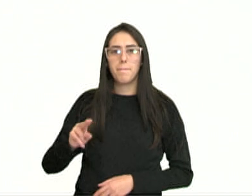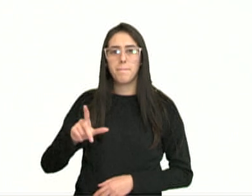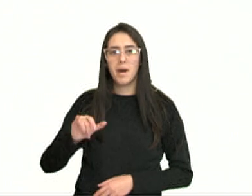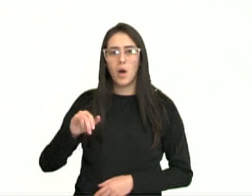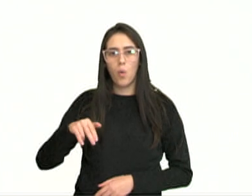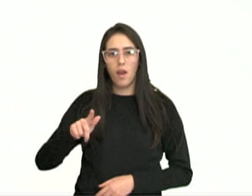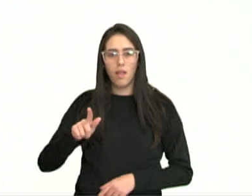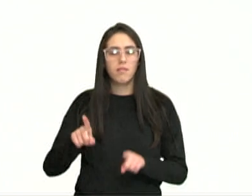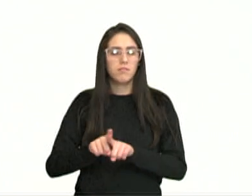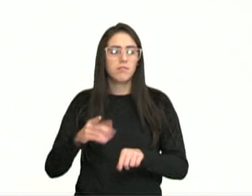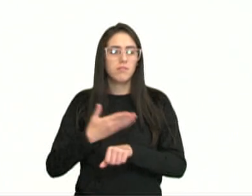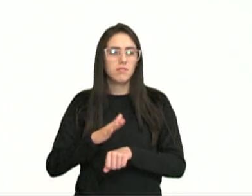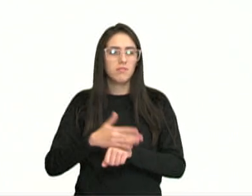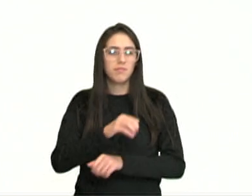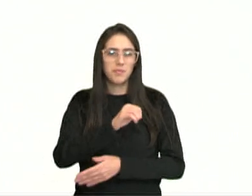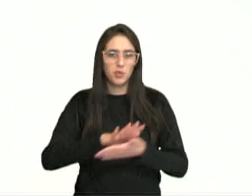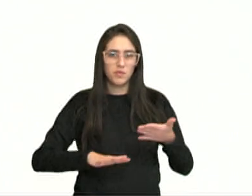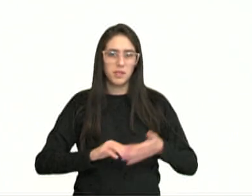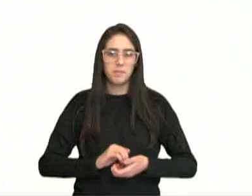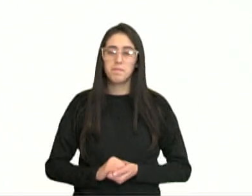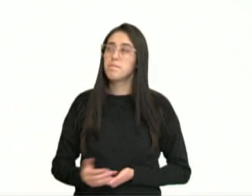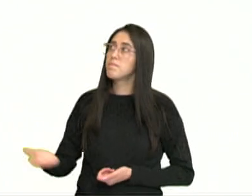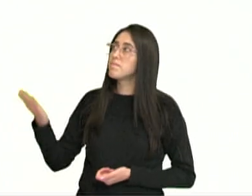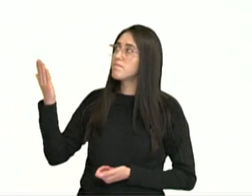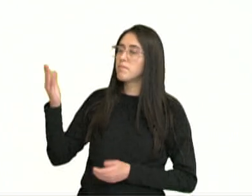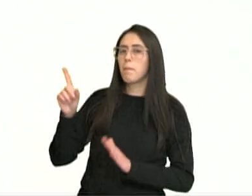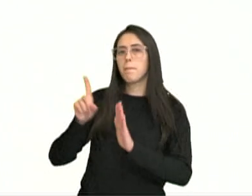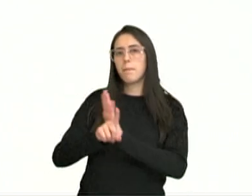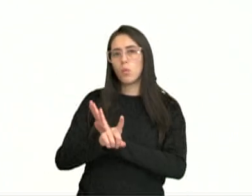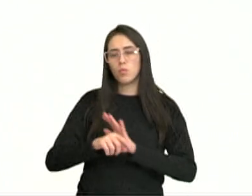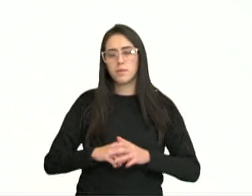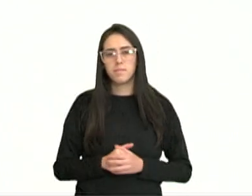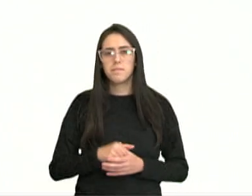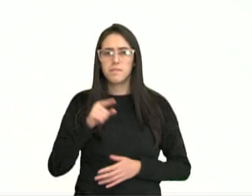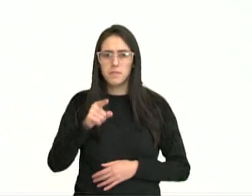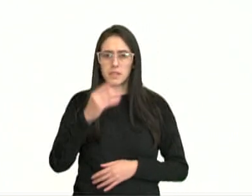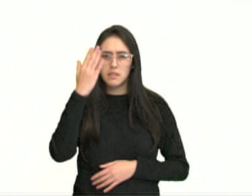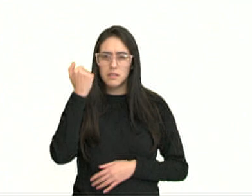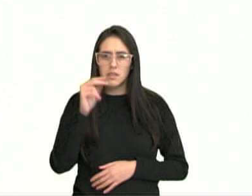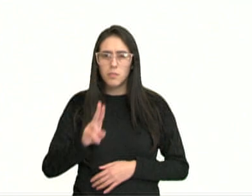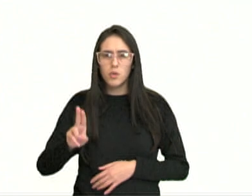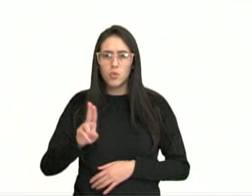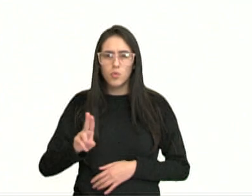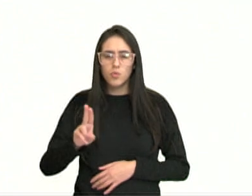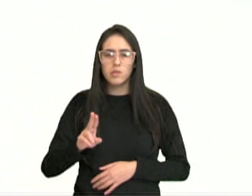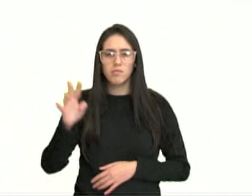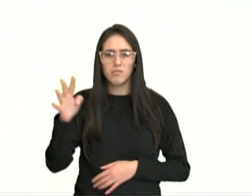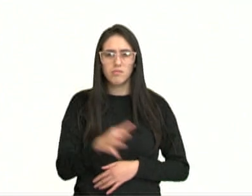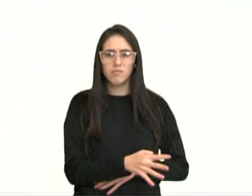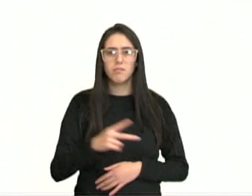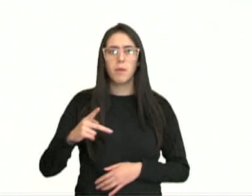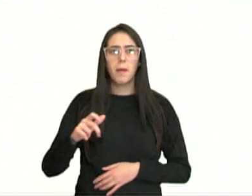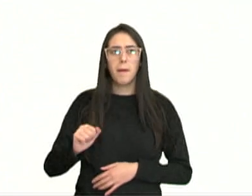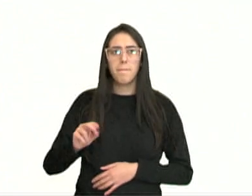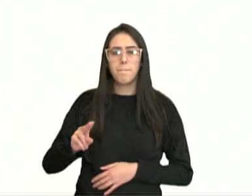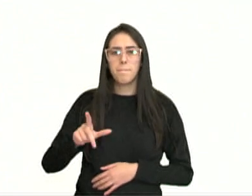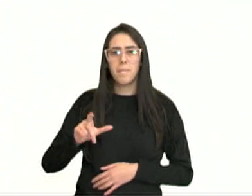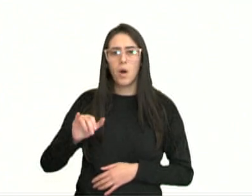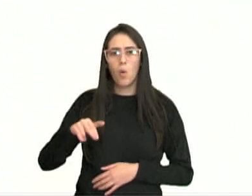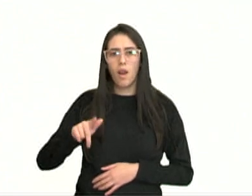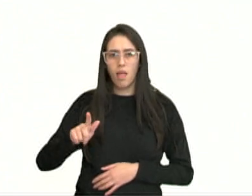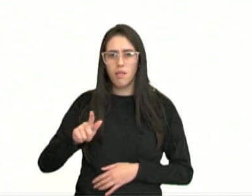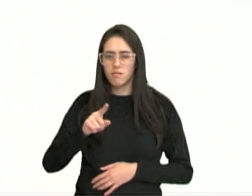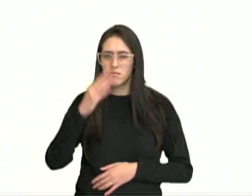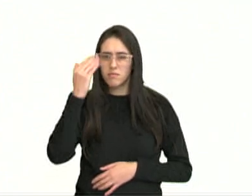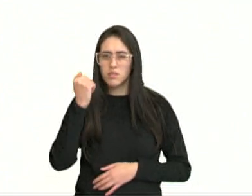e questionamentos. E as nossas perguntas de hoje: você sabe utilizar o diagrama de Linus-Pauling? Você sabe a importância